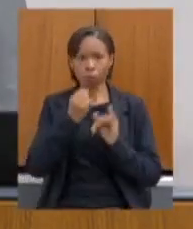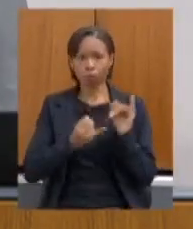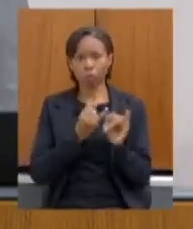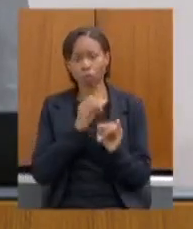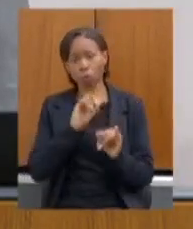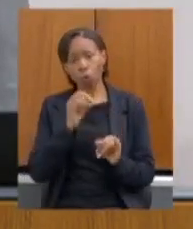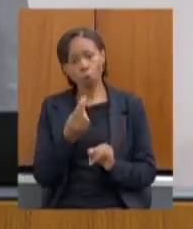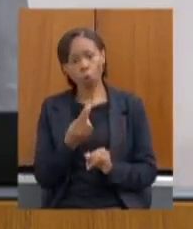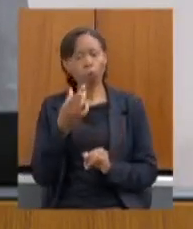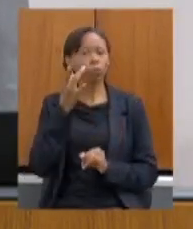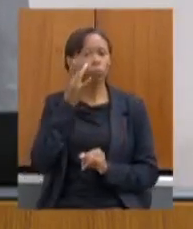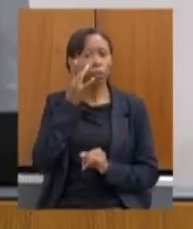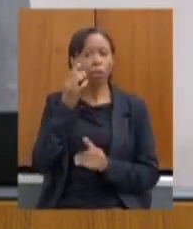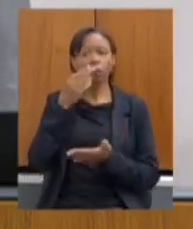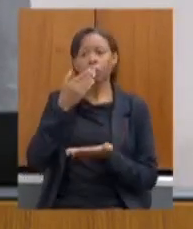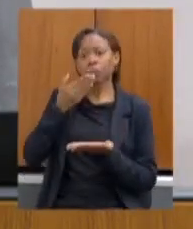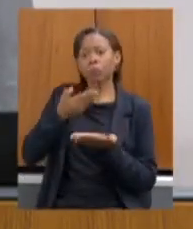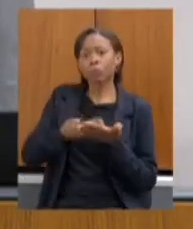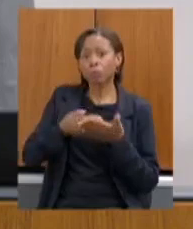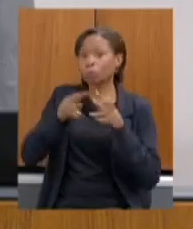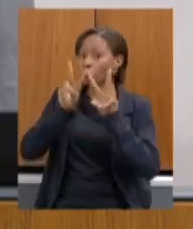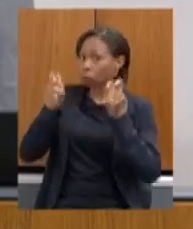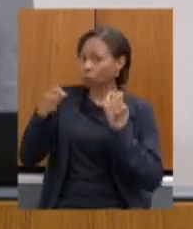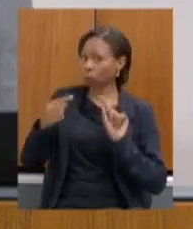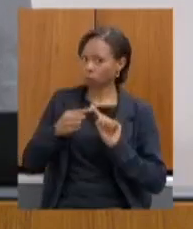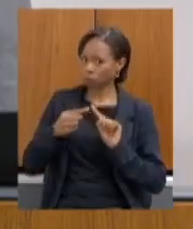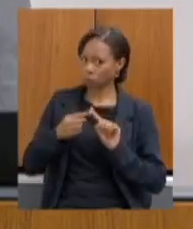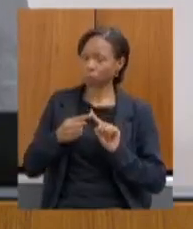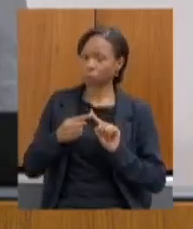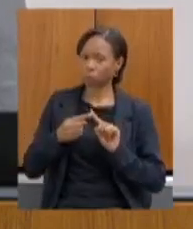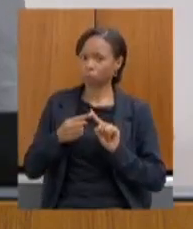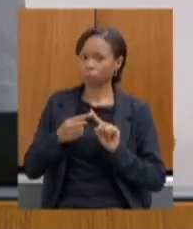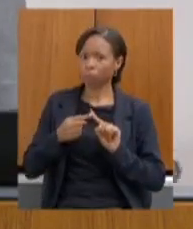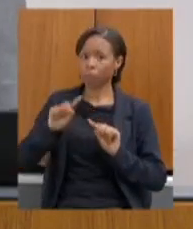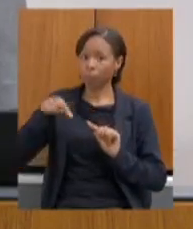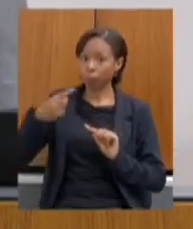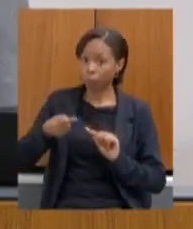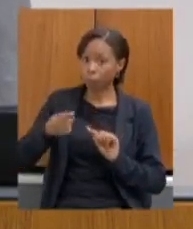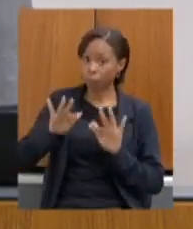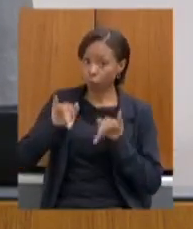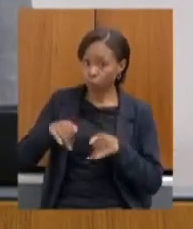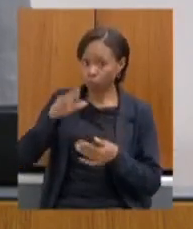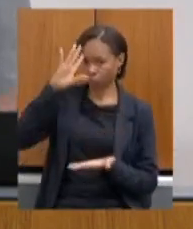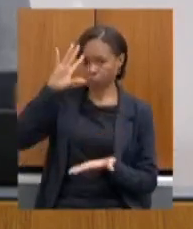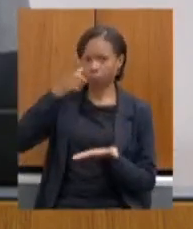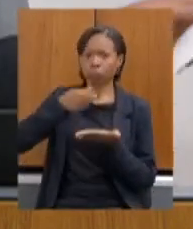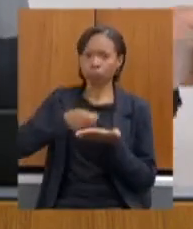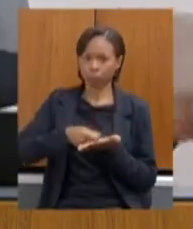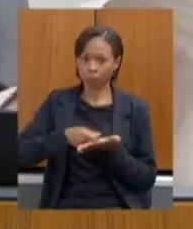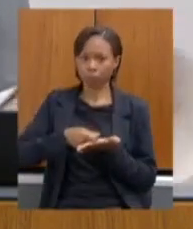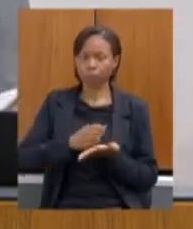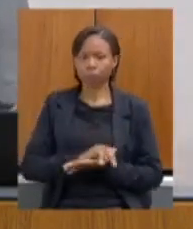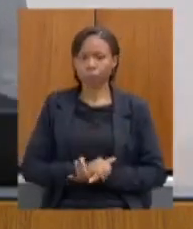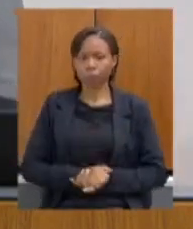contendo recomendações referentes ao tema abordado, que serão deliberadas ao final desta reunião.